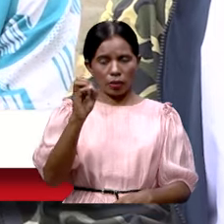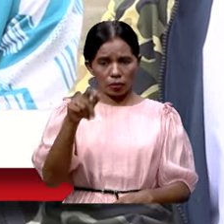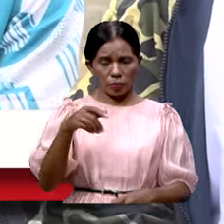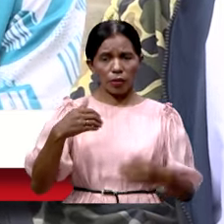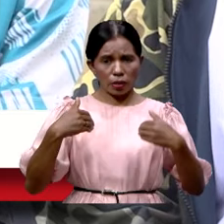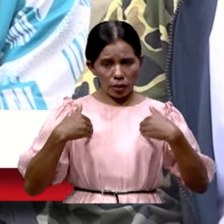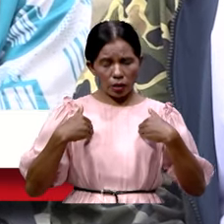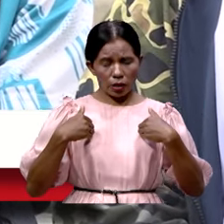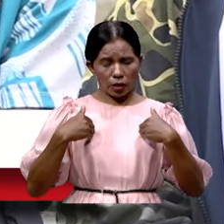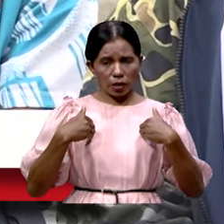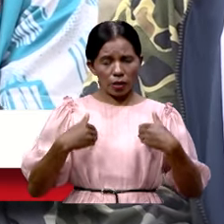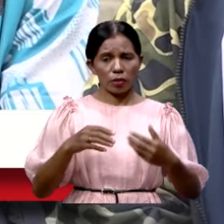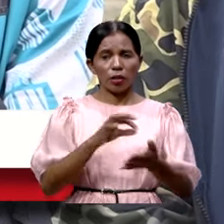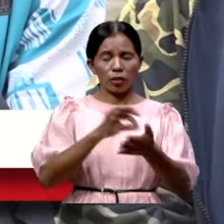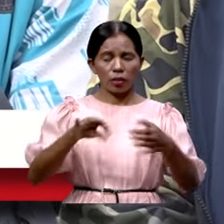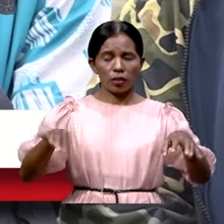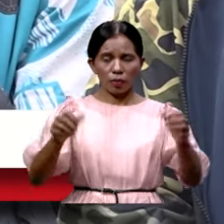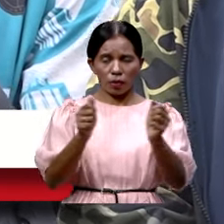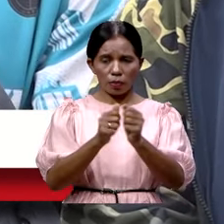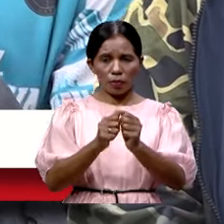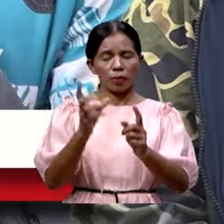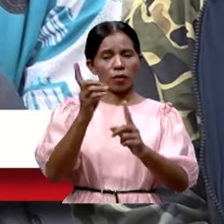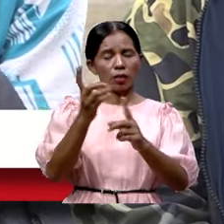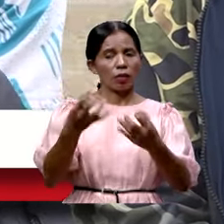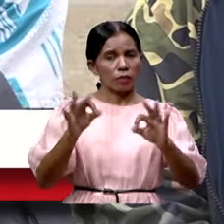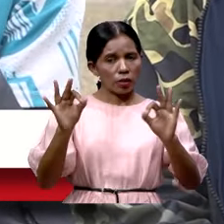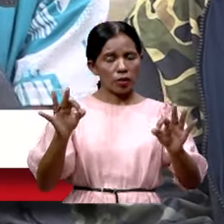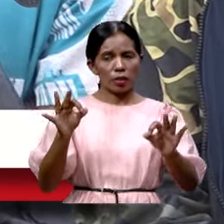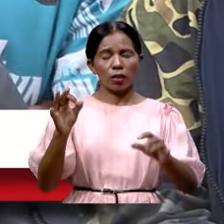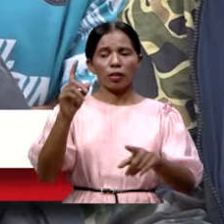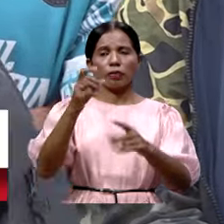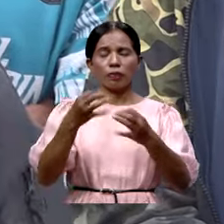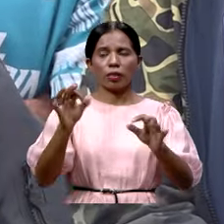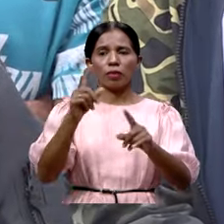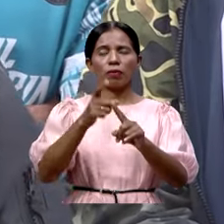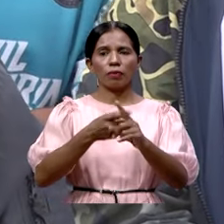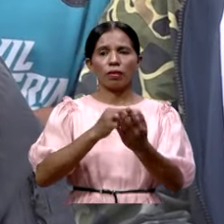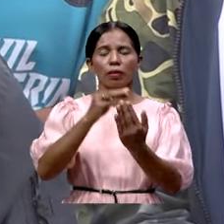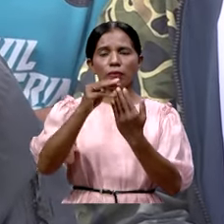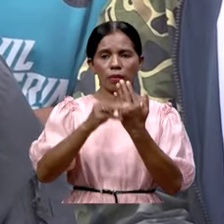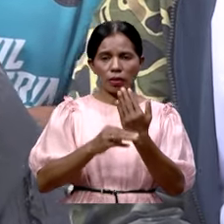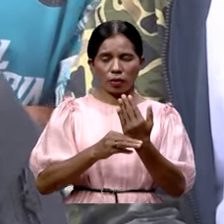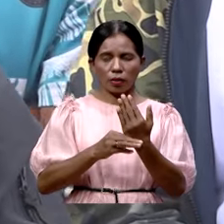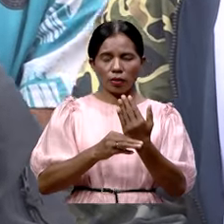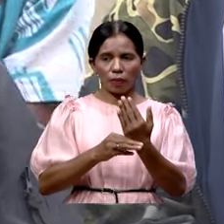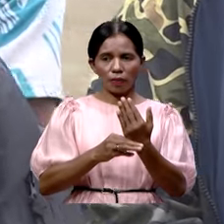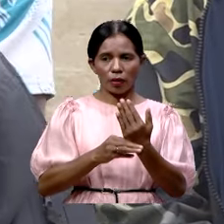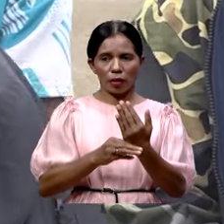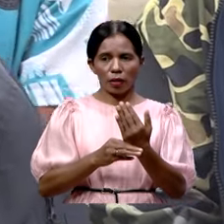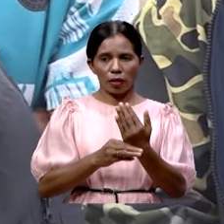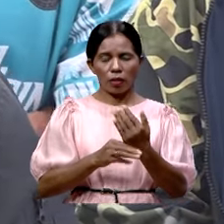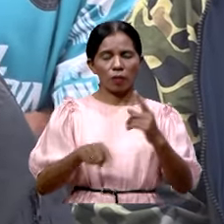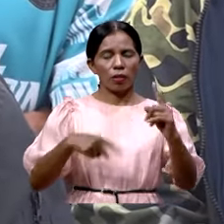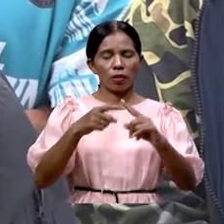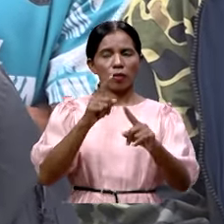Contrato para construção né, remata ia fulan março. E com certeza se vai ir